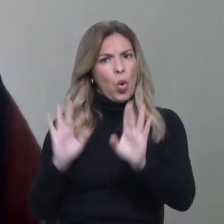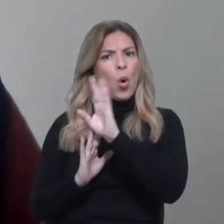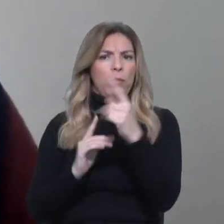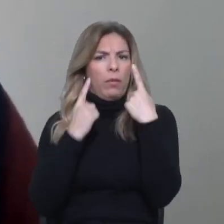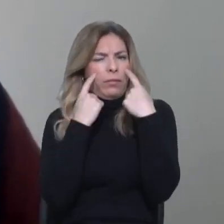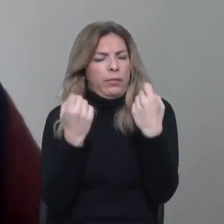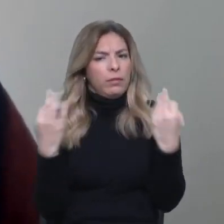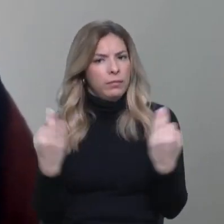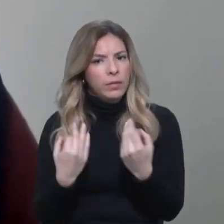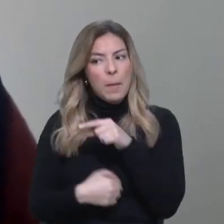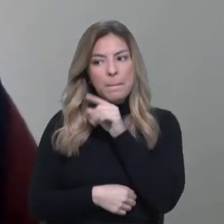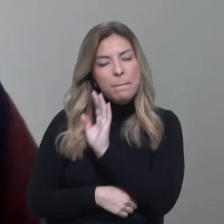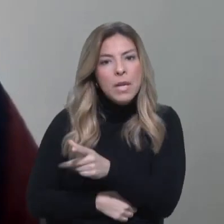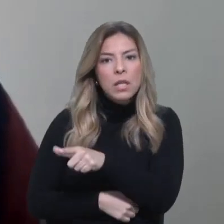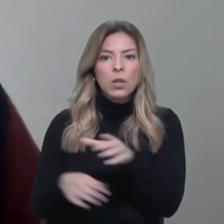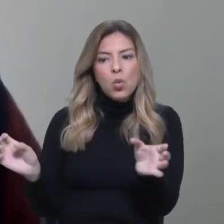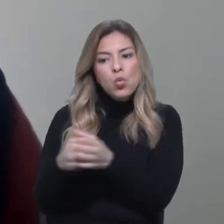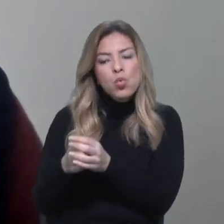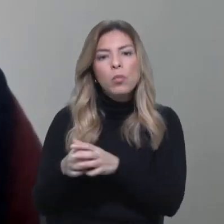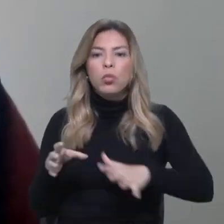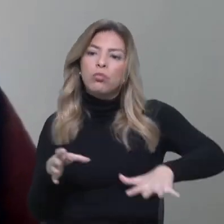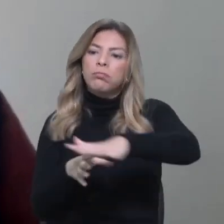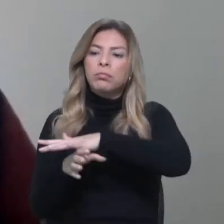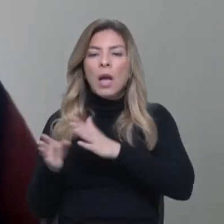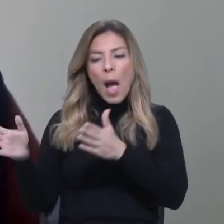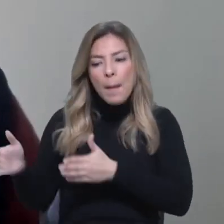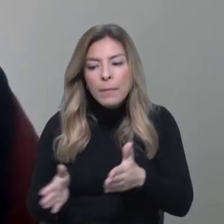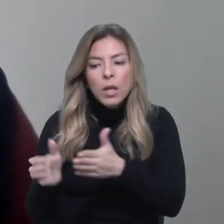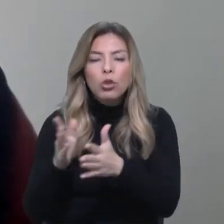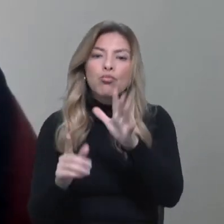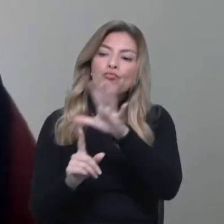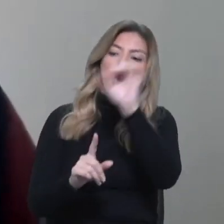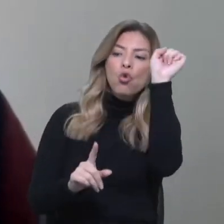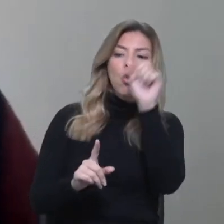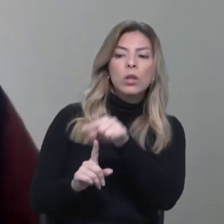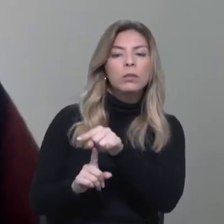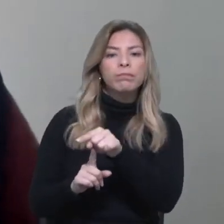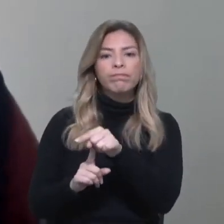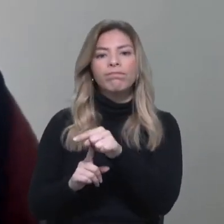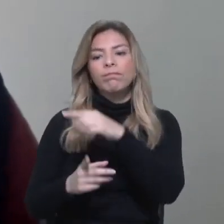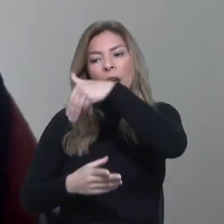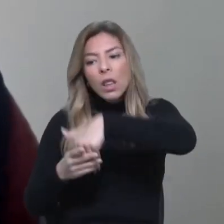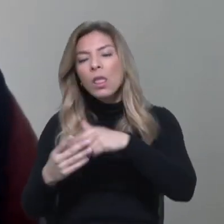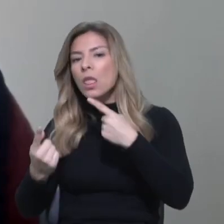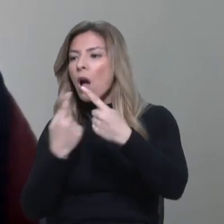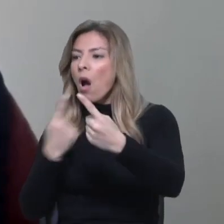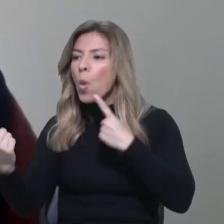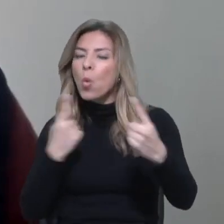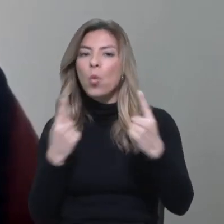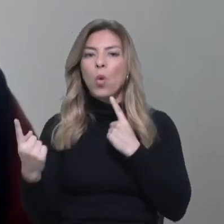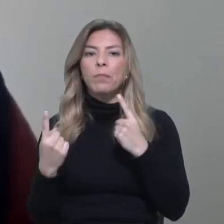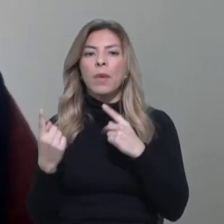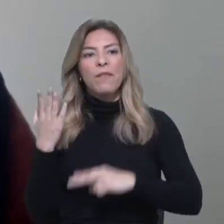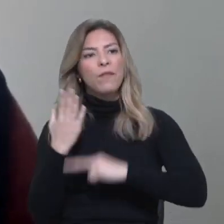que encontrar unidade e encontrar um caminho comum, um diálogo interno que permita efetivamente ter uma voz